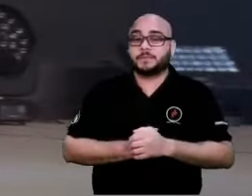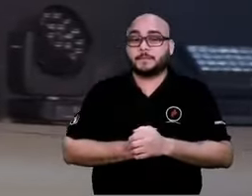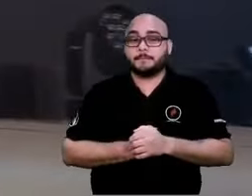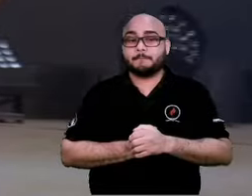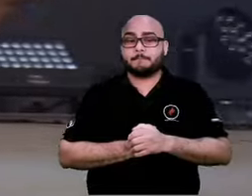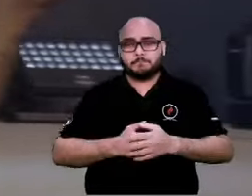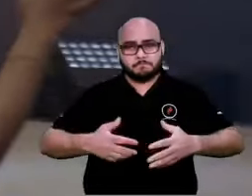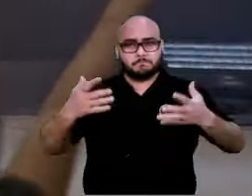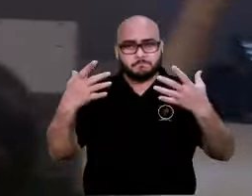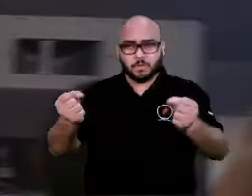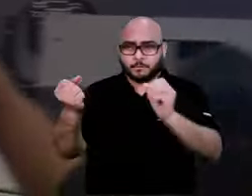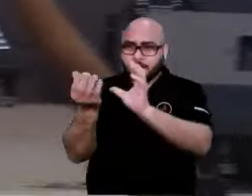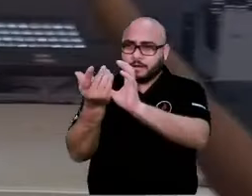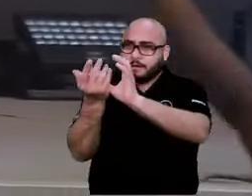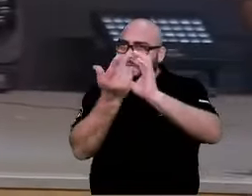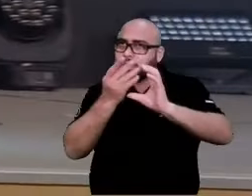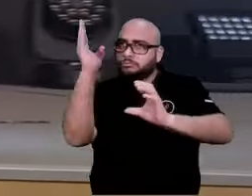Adeve que